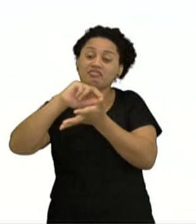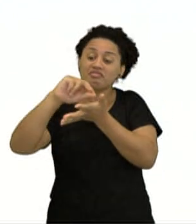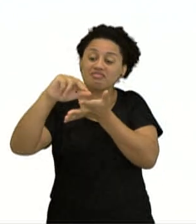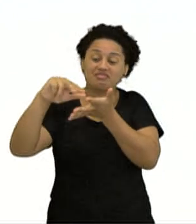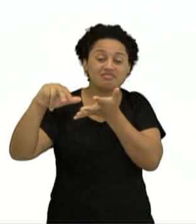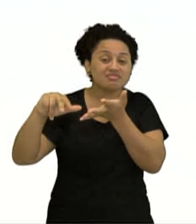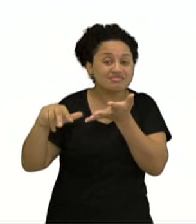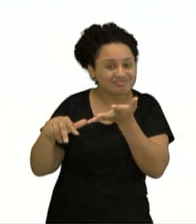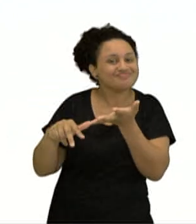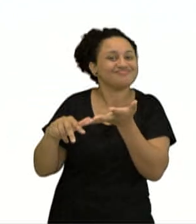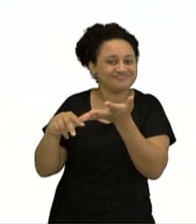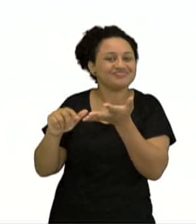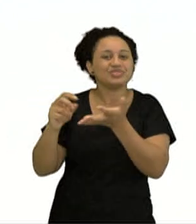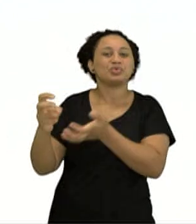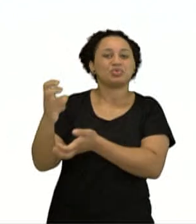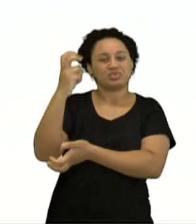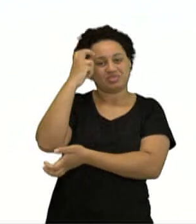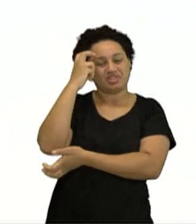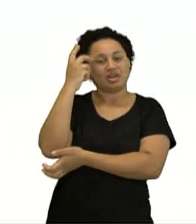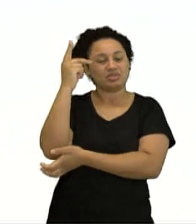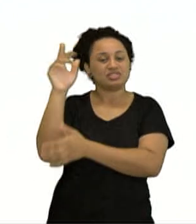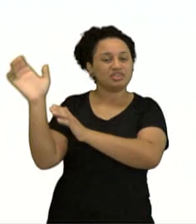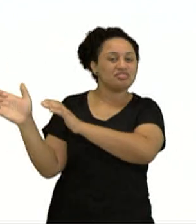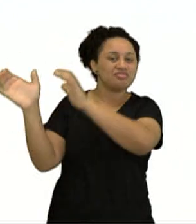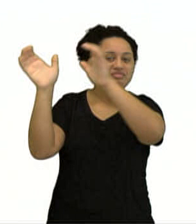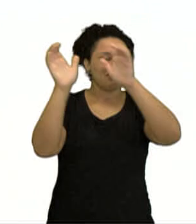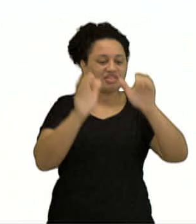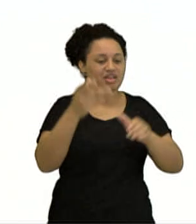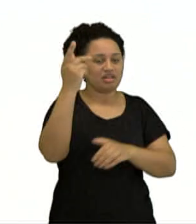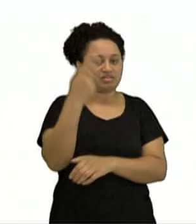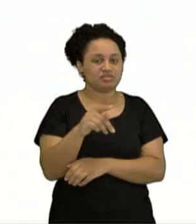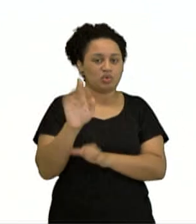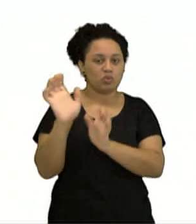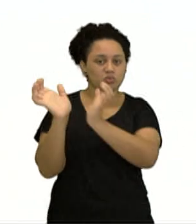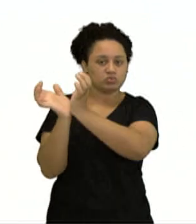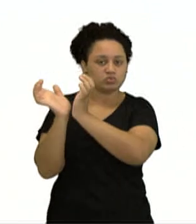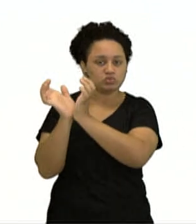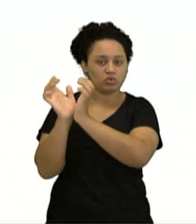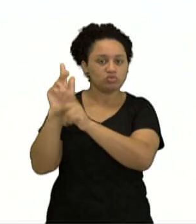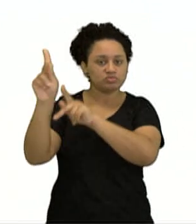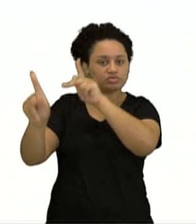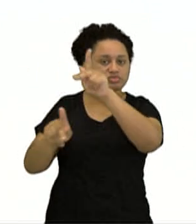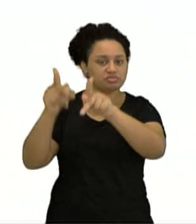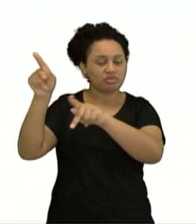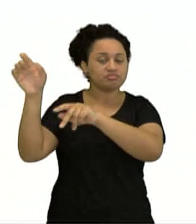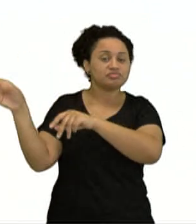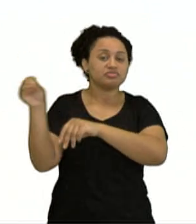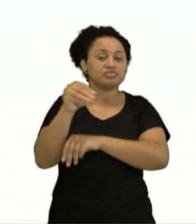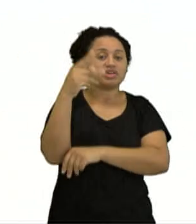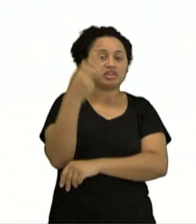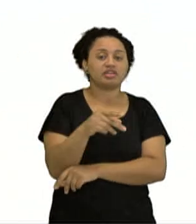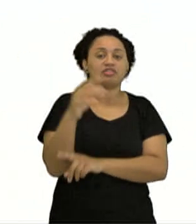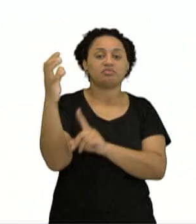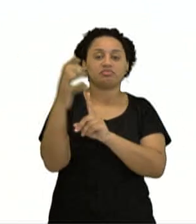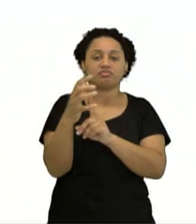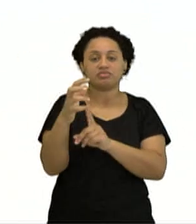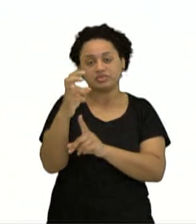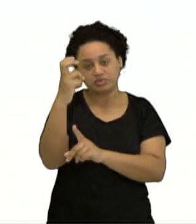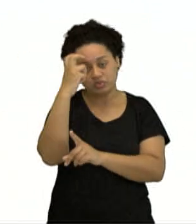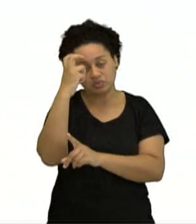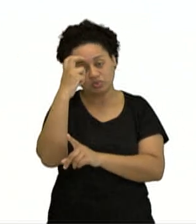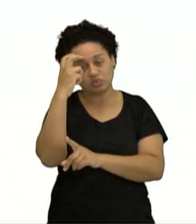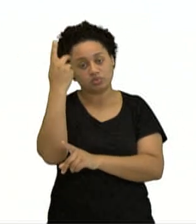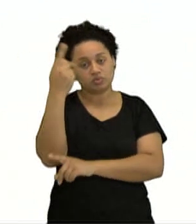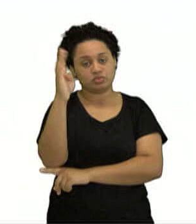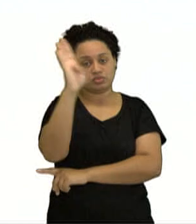ideia da riqueza cultural, das contribuições desses povos para a própria cultura do Brasil, para a formação da